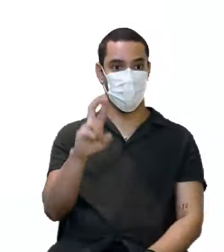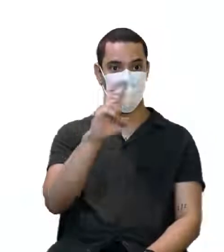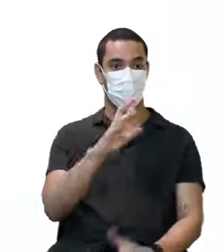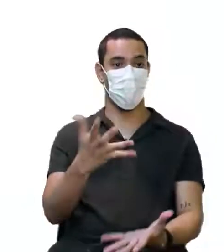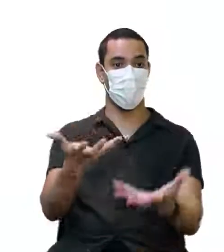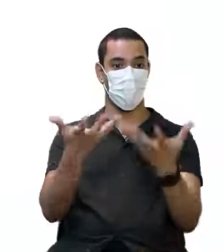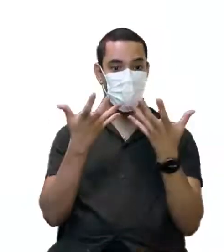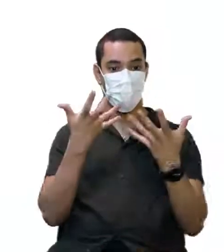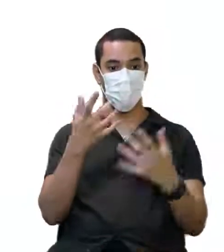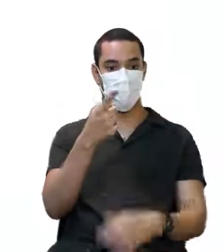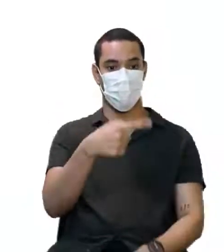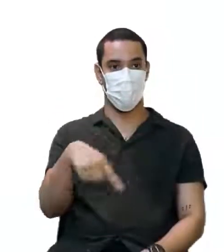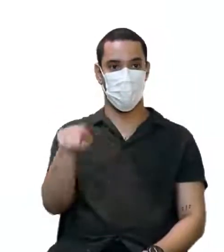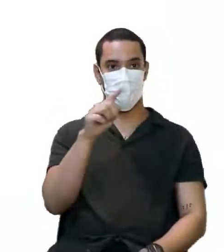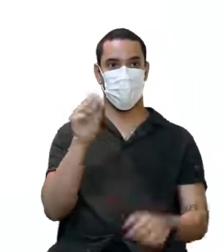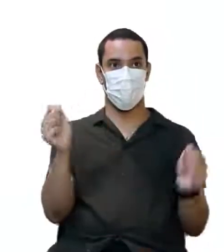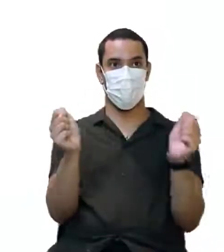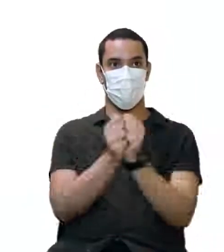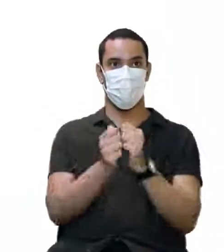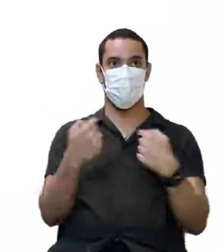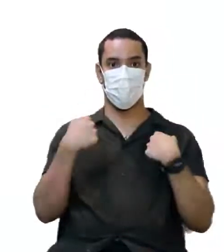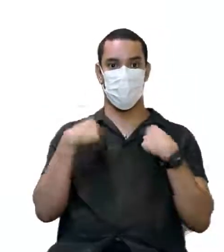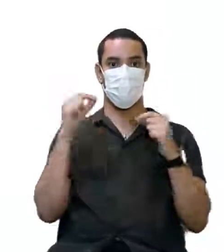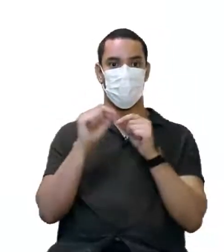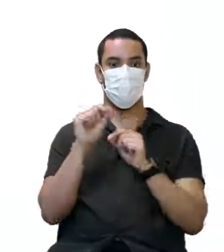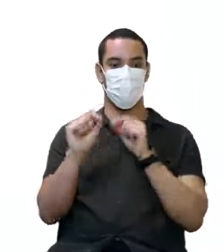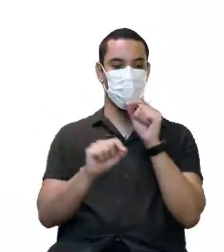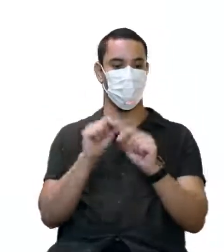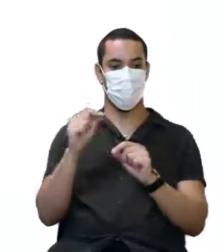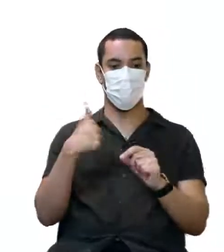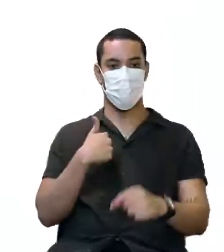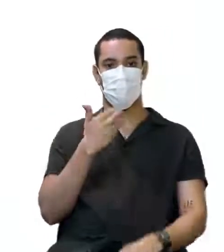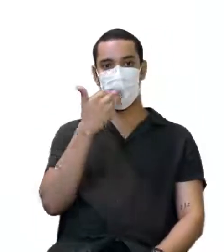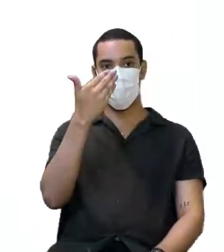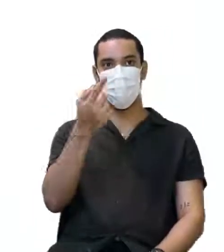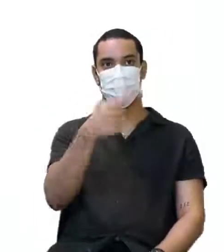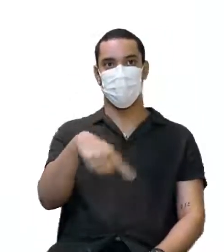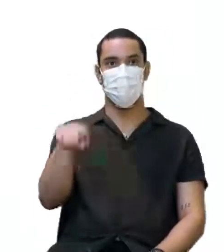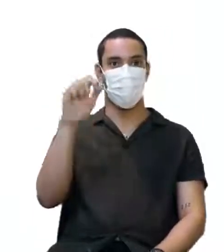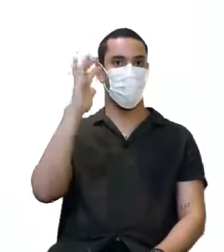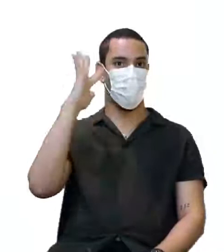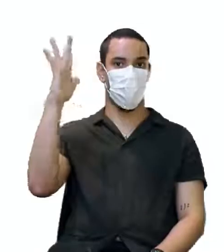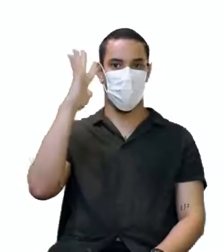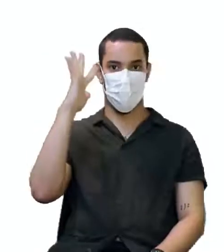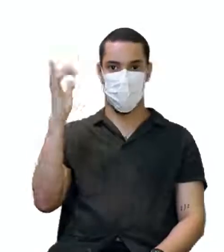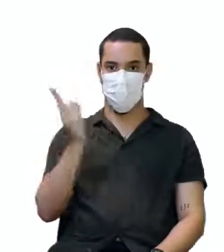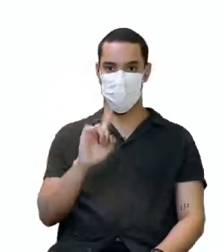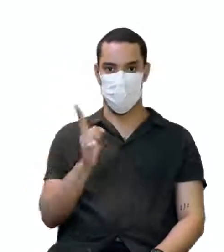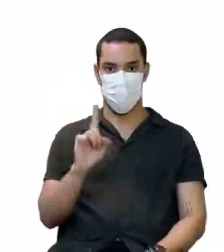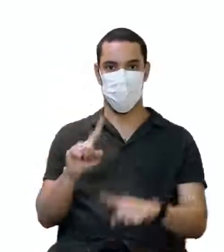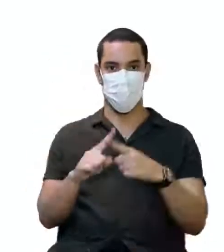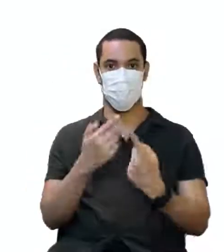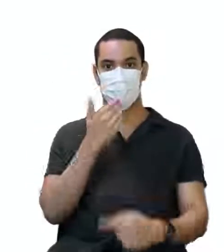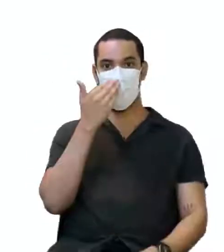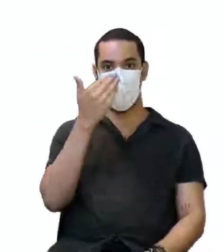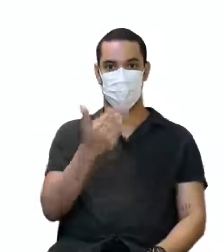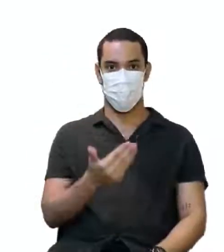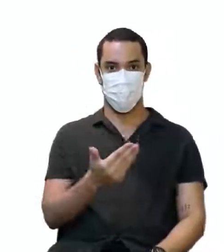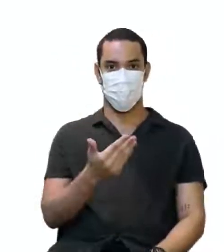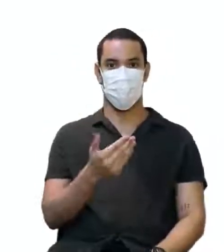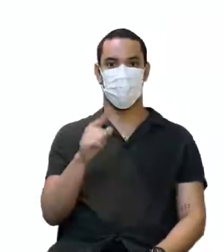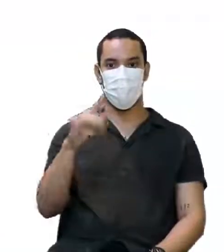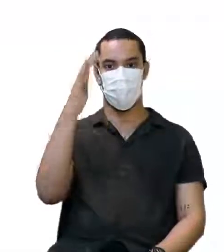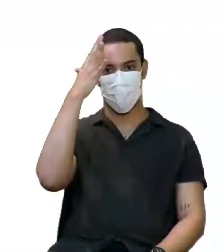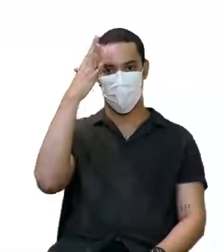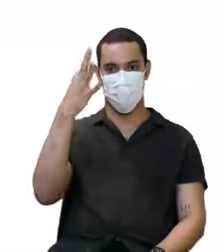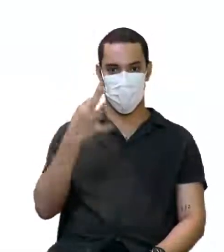você, junto comigo, tá? Não vou pedir para você viajar, não, mas eu vou pedir para você construir essa